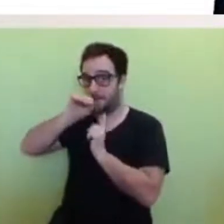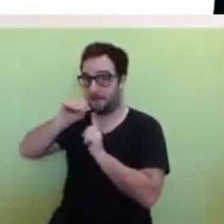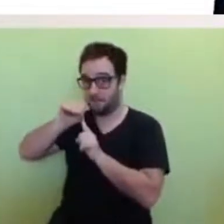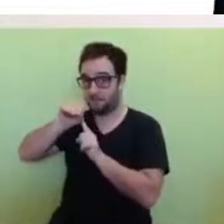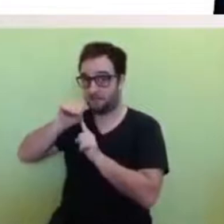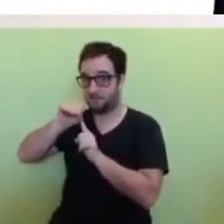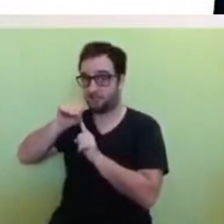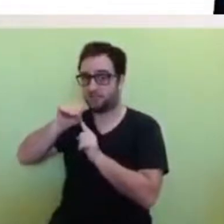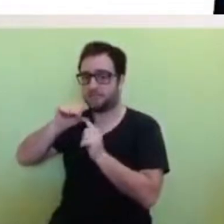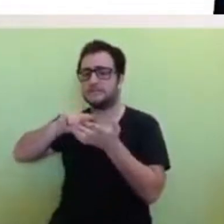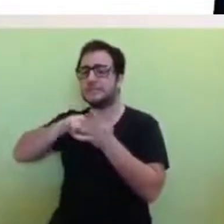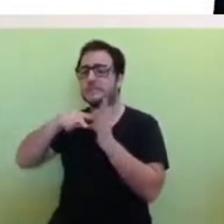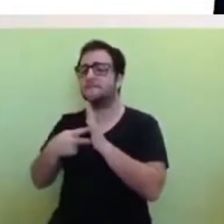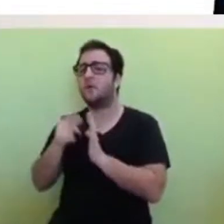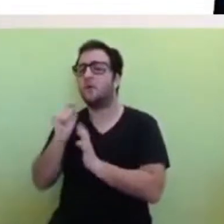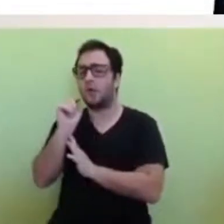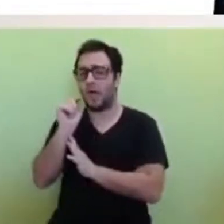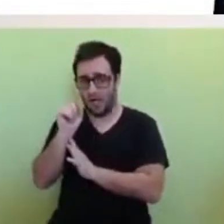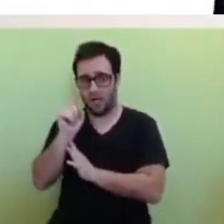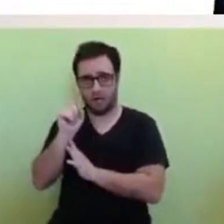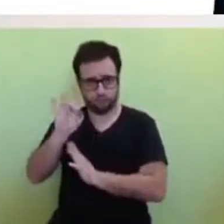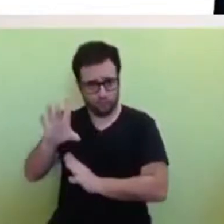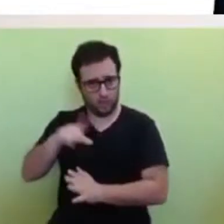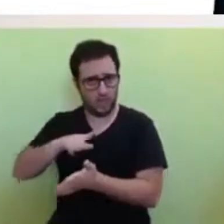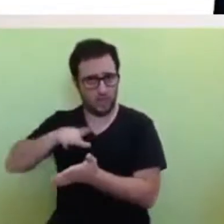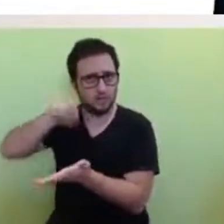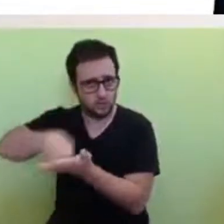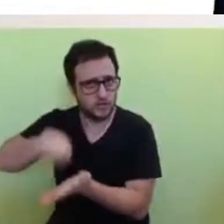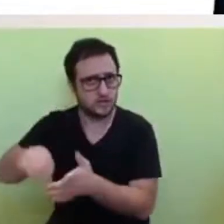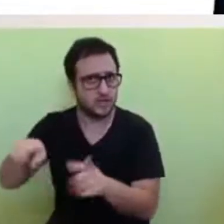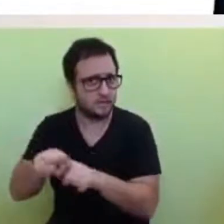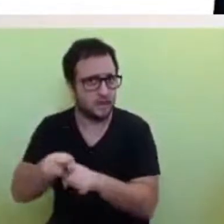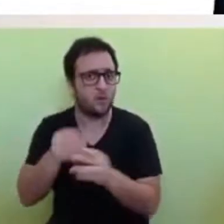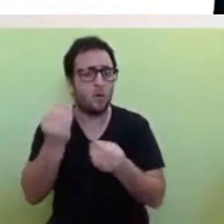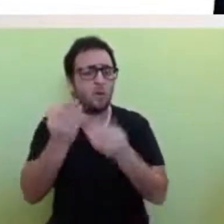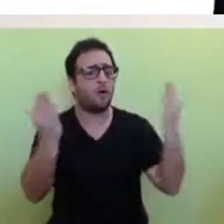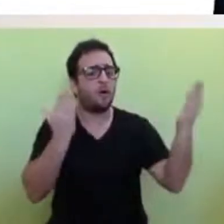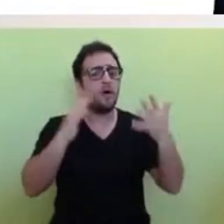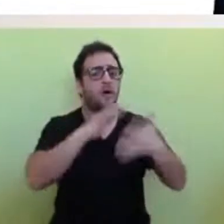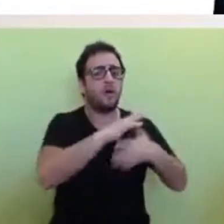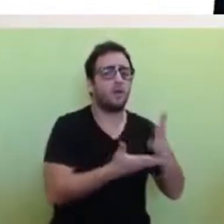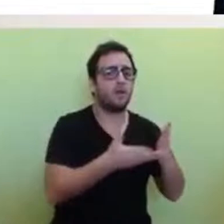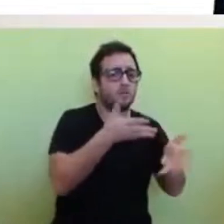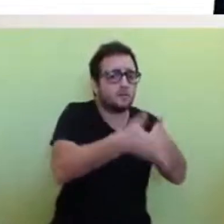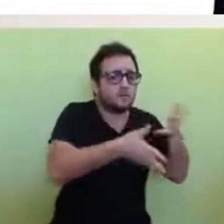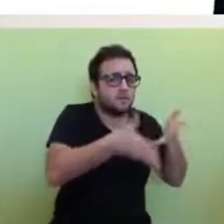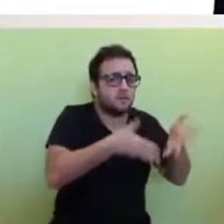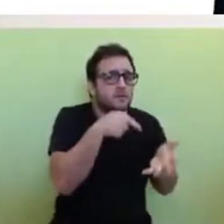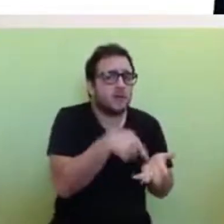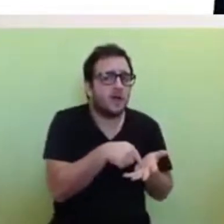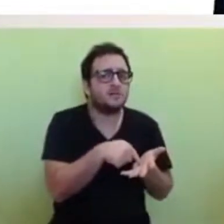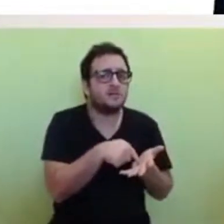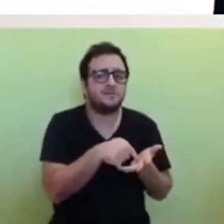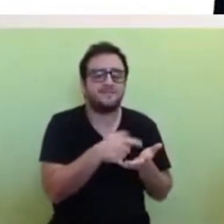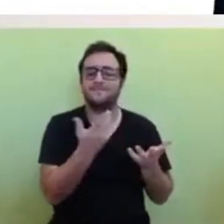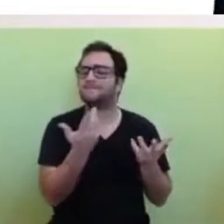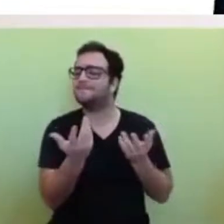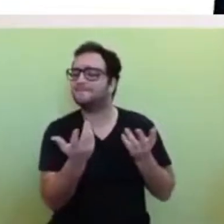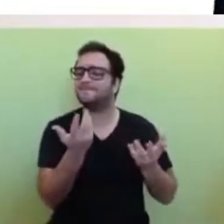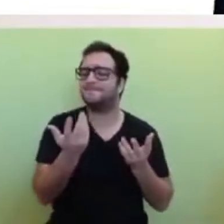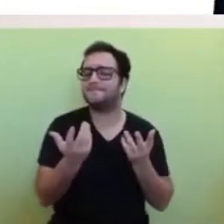Essas duas coisas são diferentes. Embora a escrita seja uma representação da fala, uma representação visual da fala, mas ela